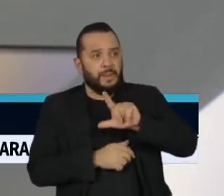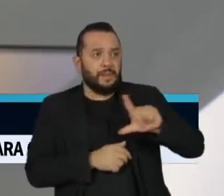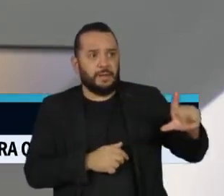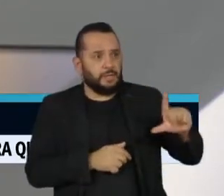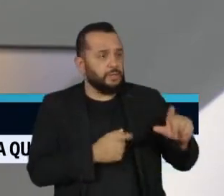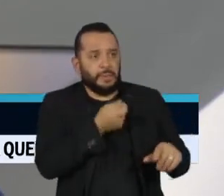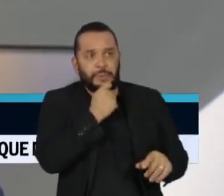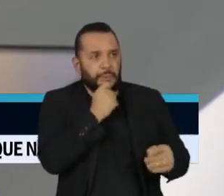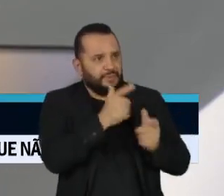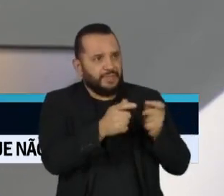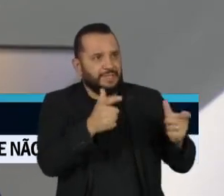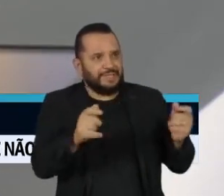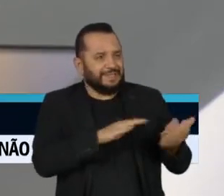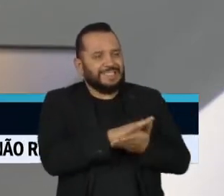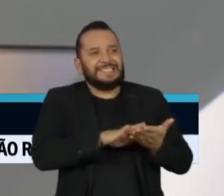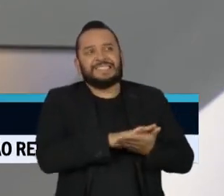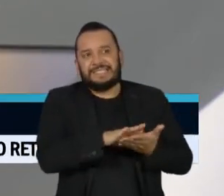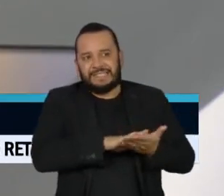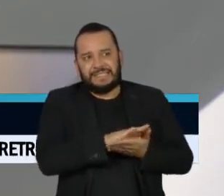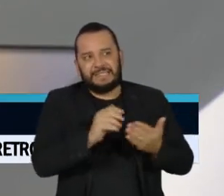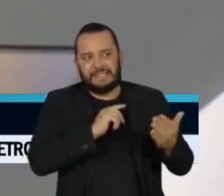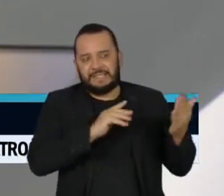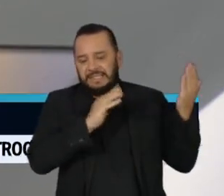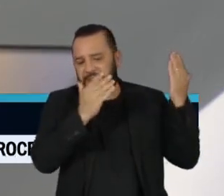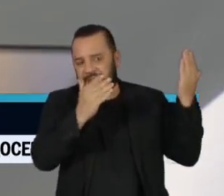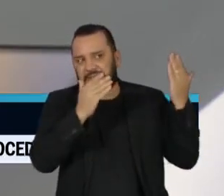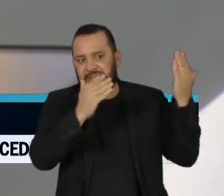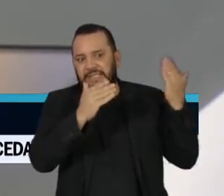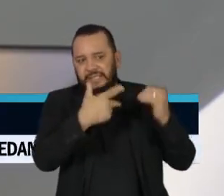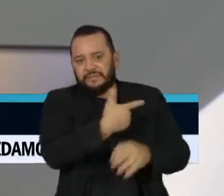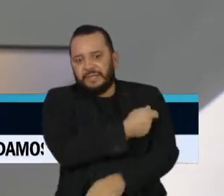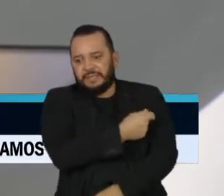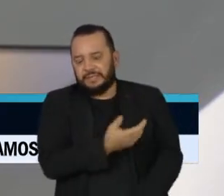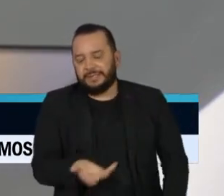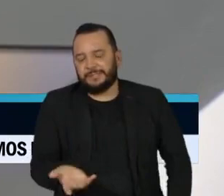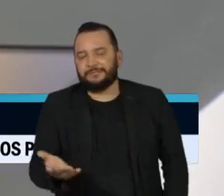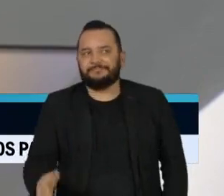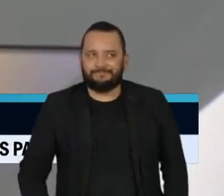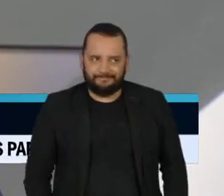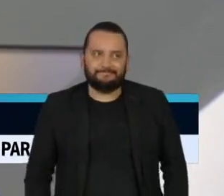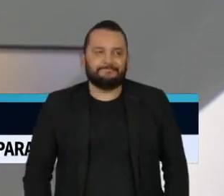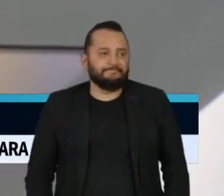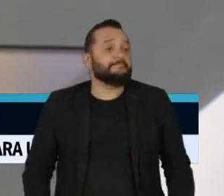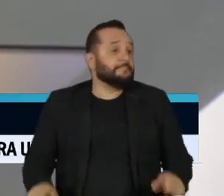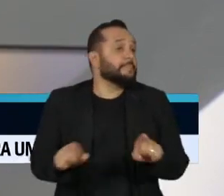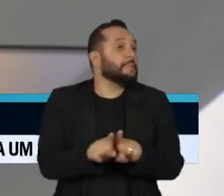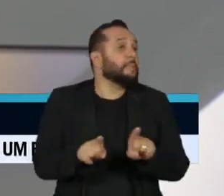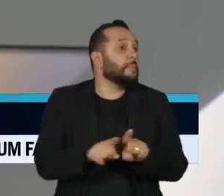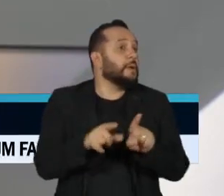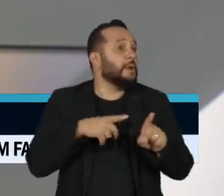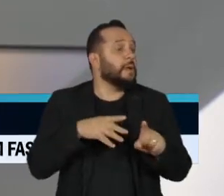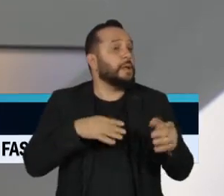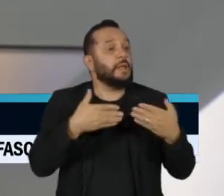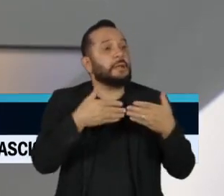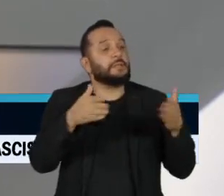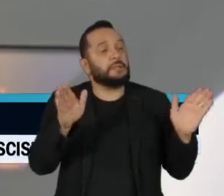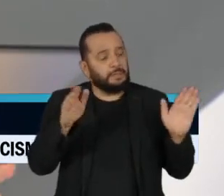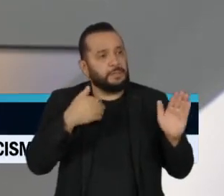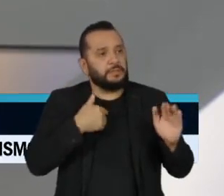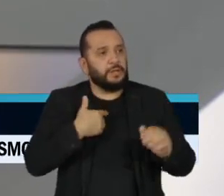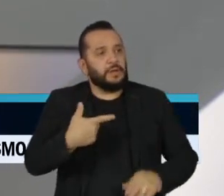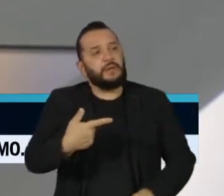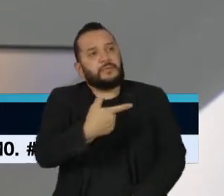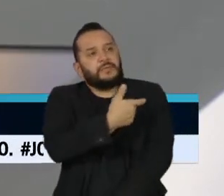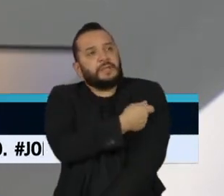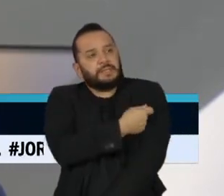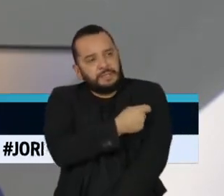houve vacinação, eles têm uma desconfiança histórica muito grande com vacinas e teve a saída, o lançamento da vacina Sputnik muito antes dela ter